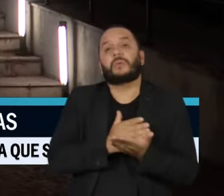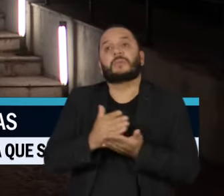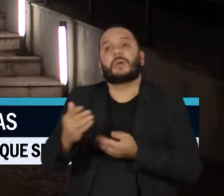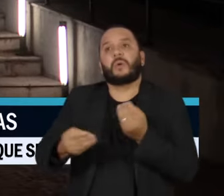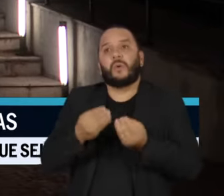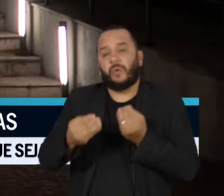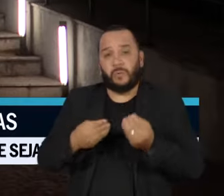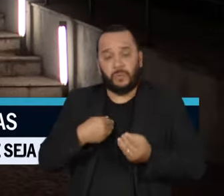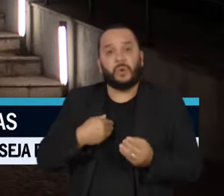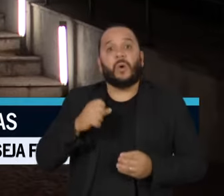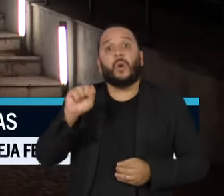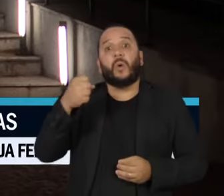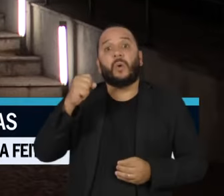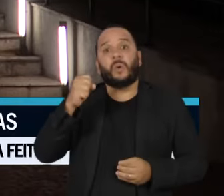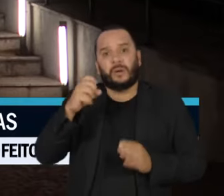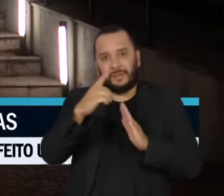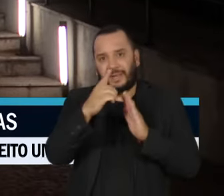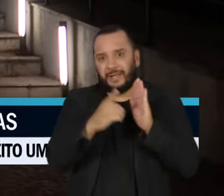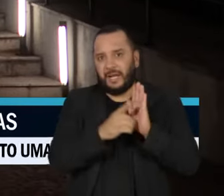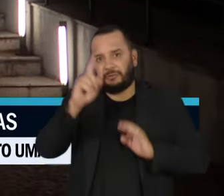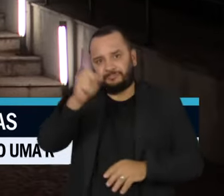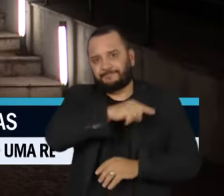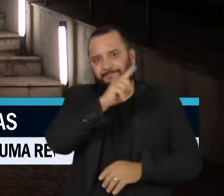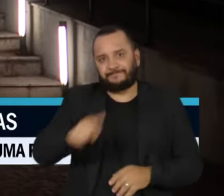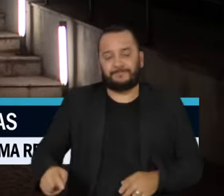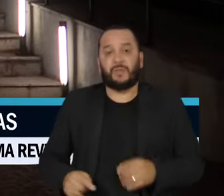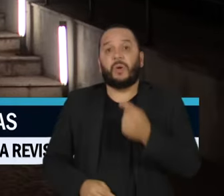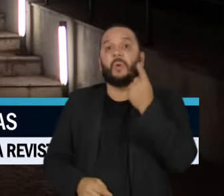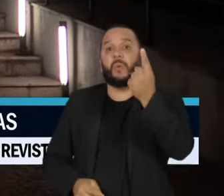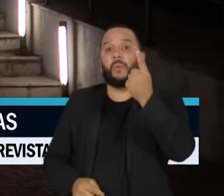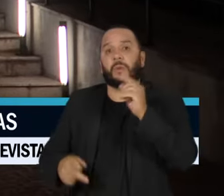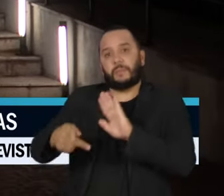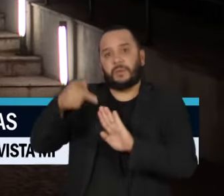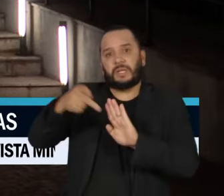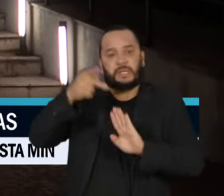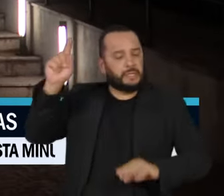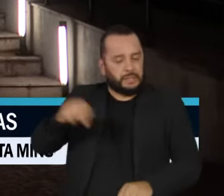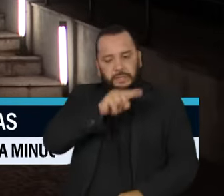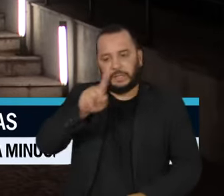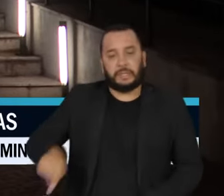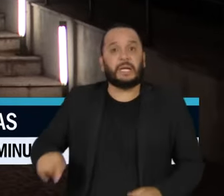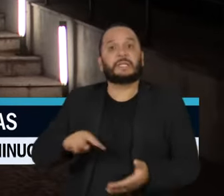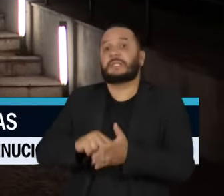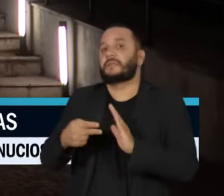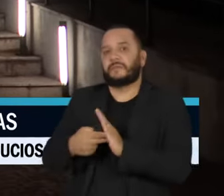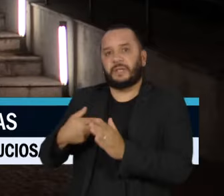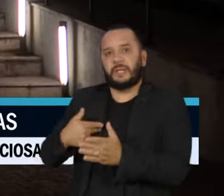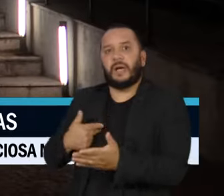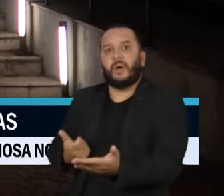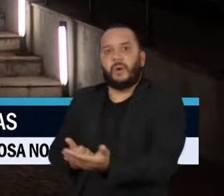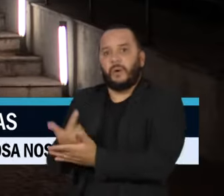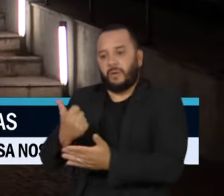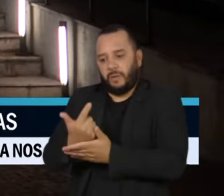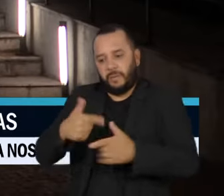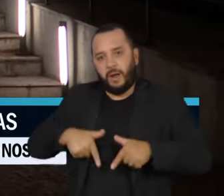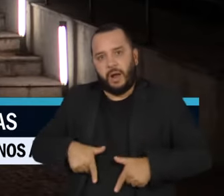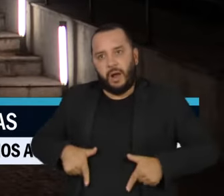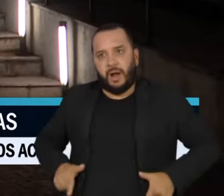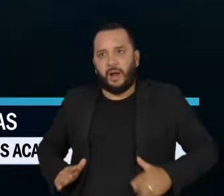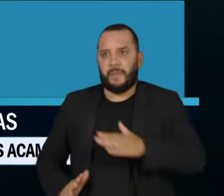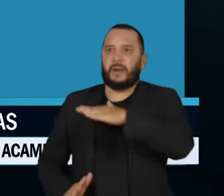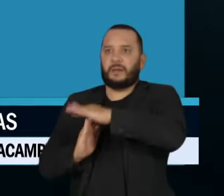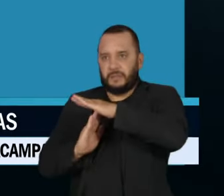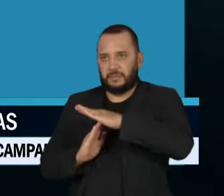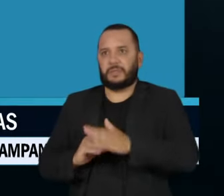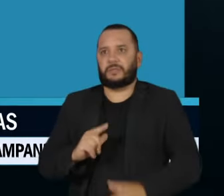8 decretos e uma portaria. Isso pode voltar a impor limites para a compra de armamentos que estavam em vigor antes de Bolsonaro